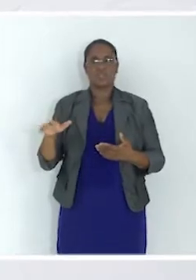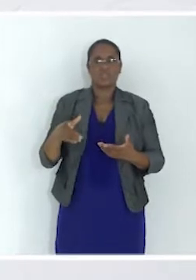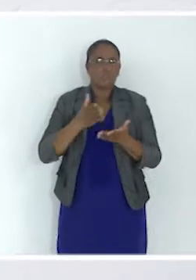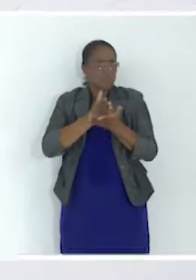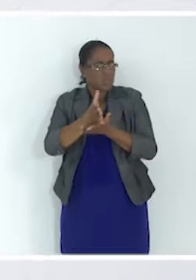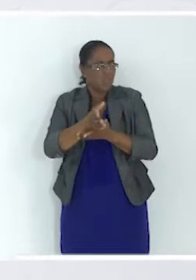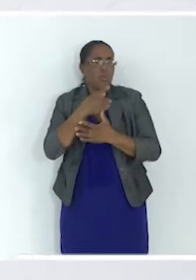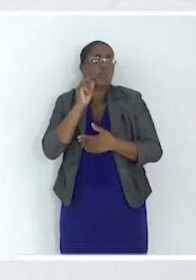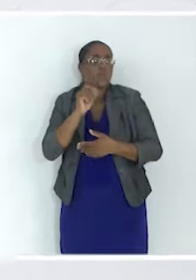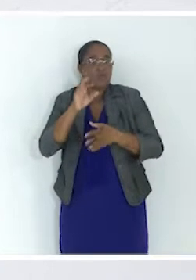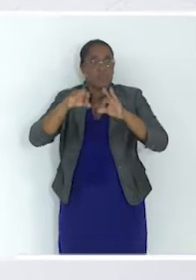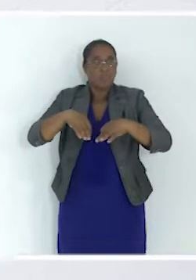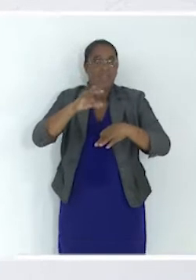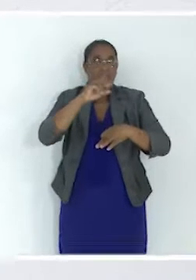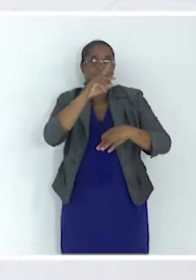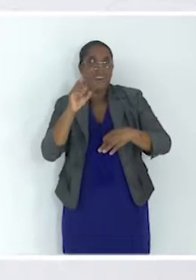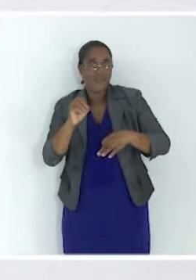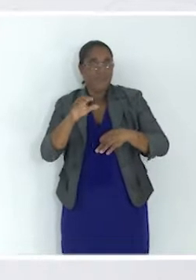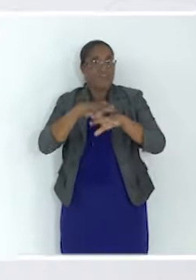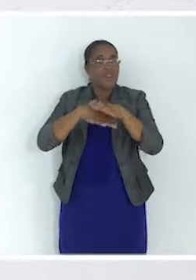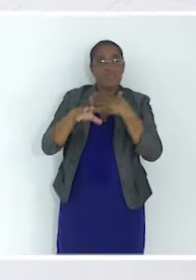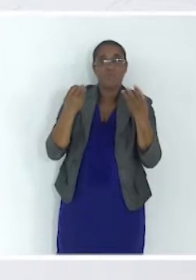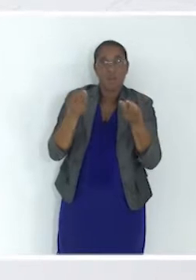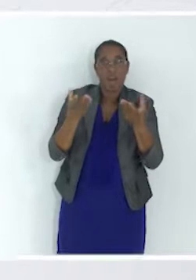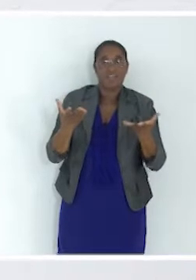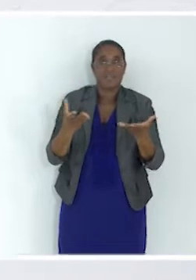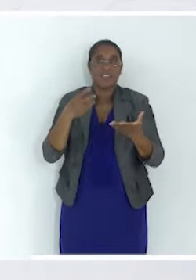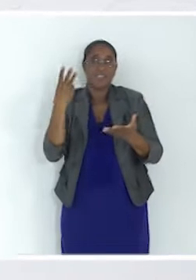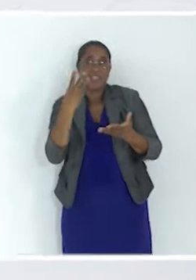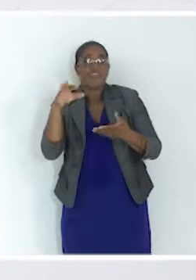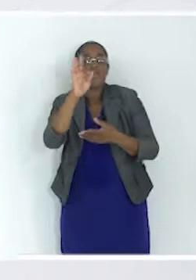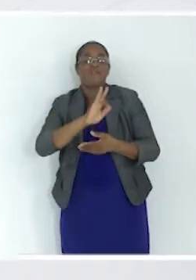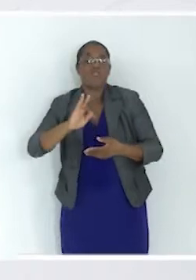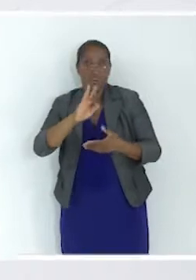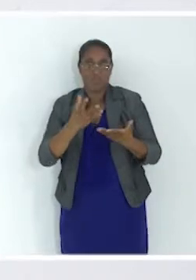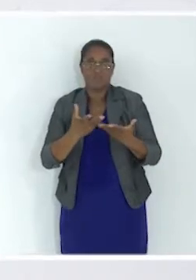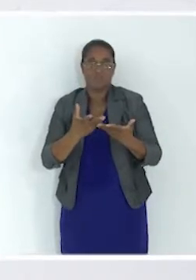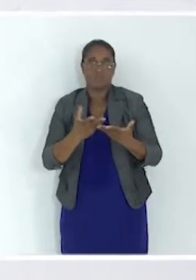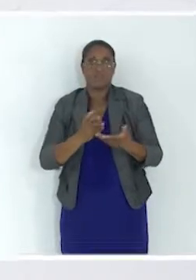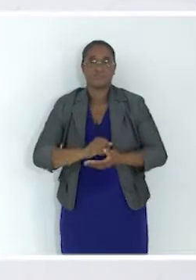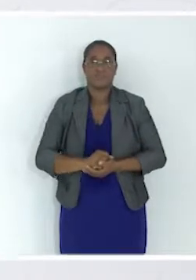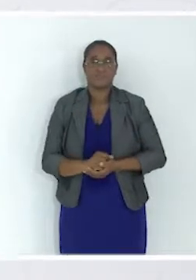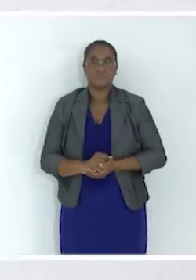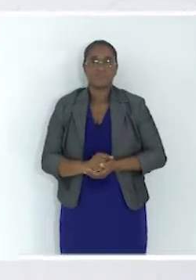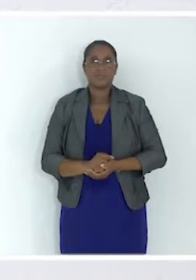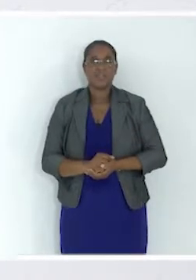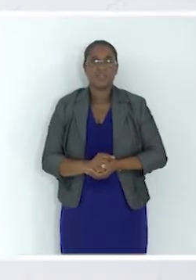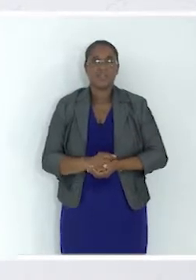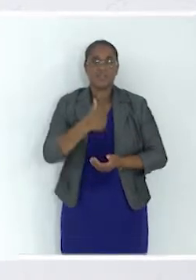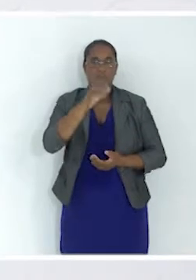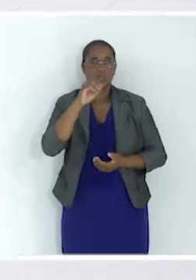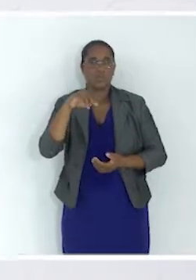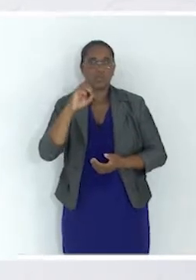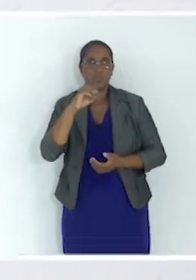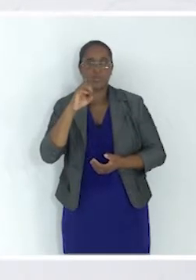o plural de três maneiras, três modos. Ões, muda a terminação e